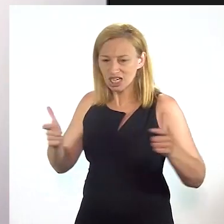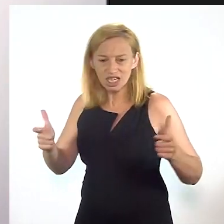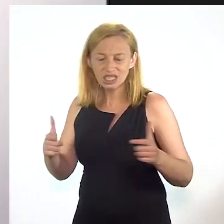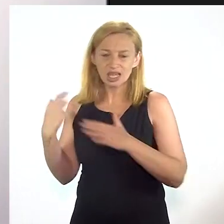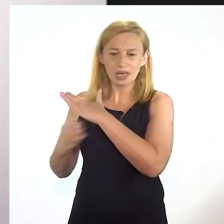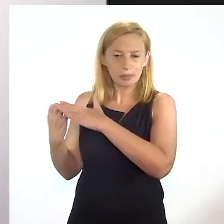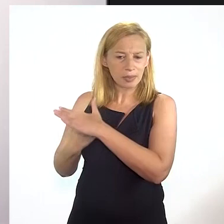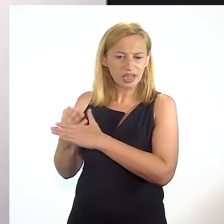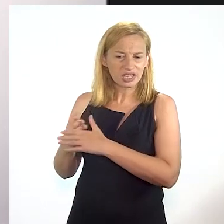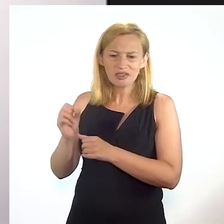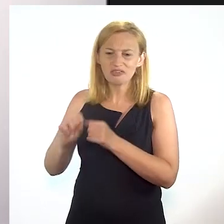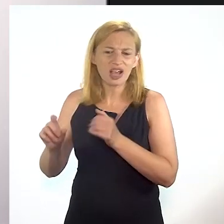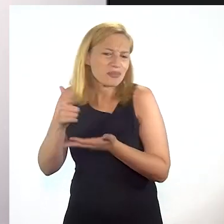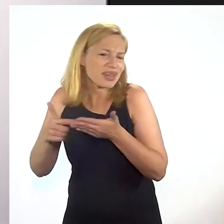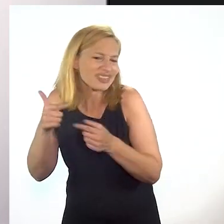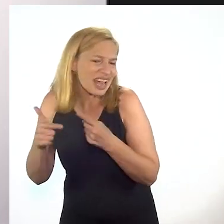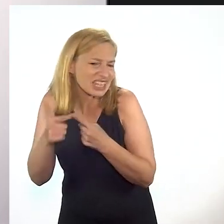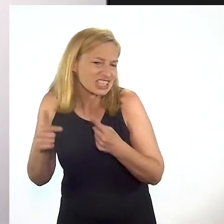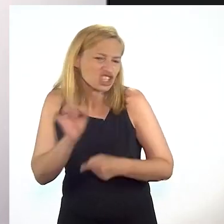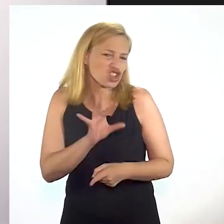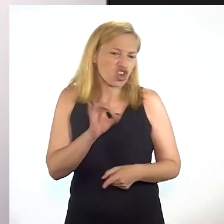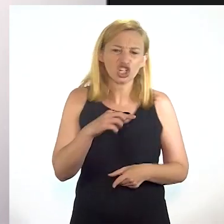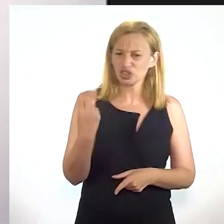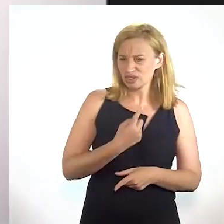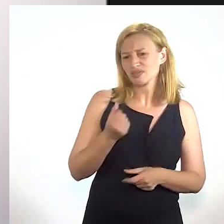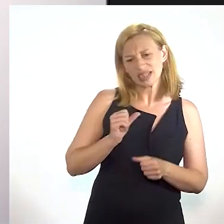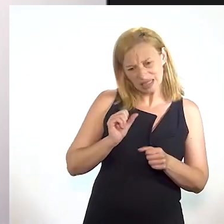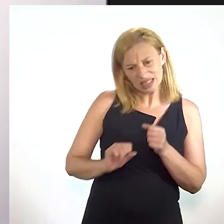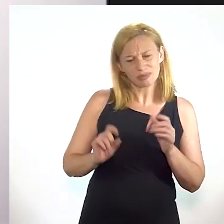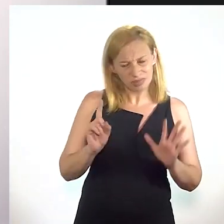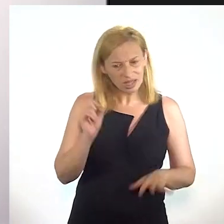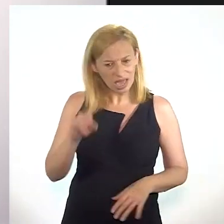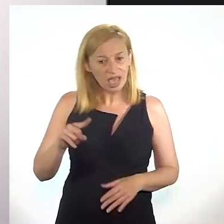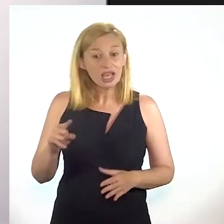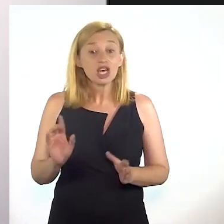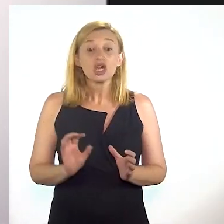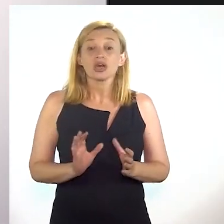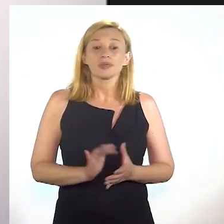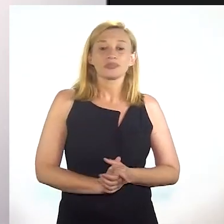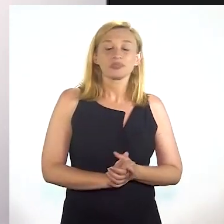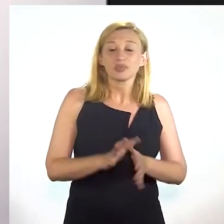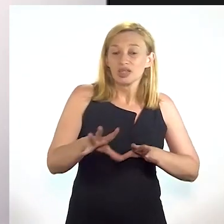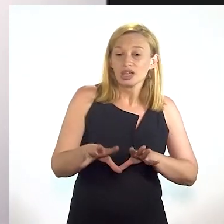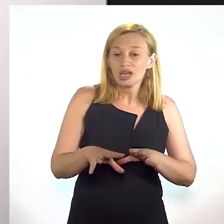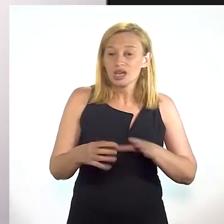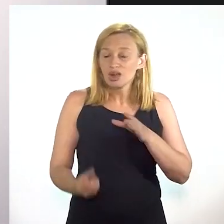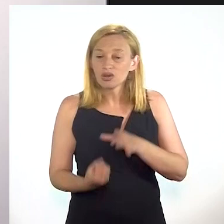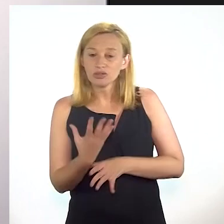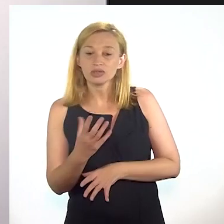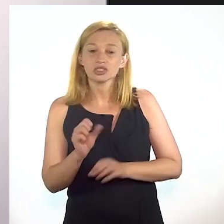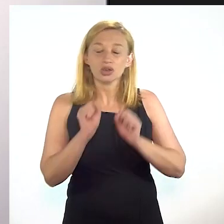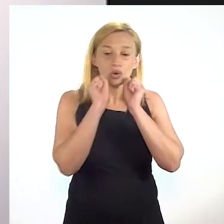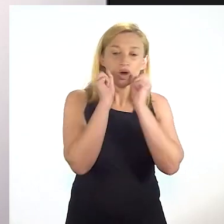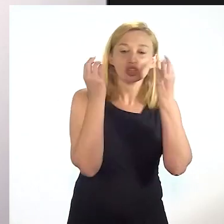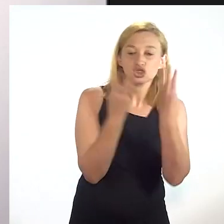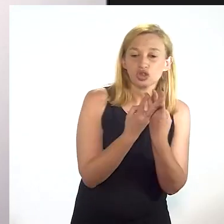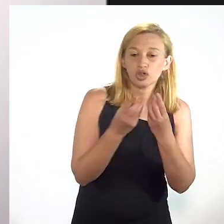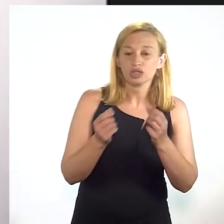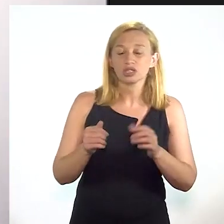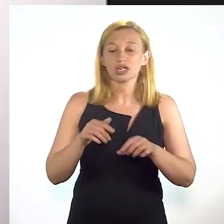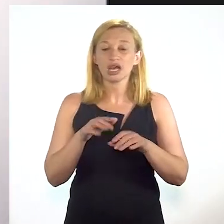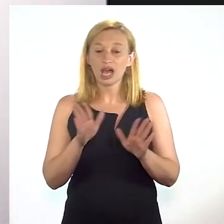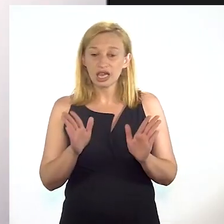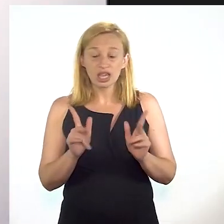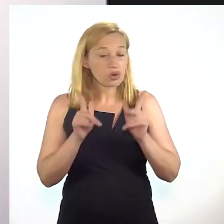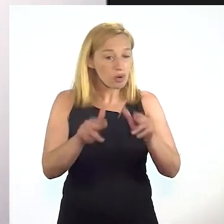fazem, mas não fazem nem a metade, porque a gente fala de igual para igual, né? A gente fala do nós por nós. E o formato, ele é um workshop mesmo, em forma